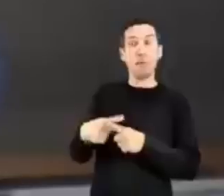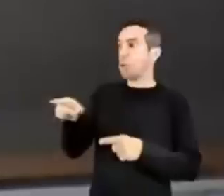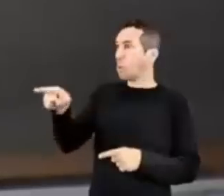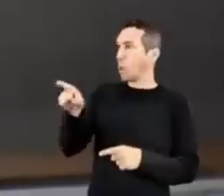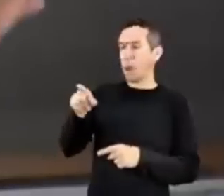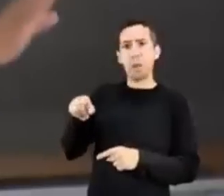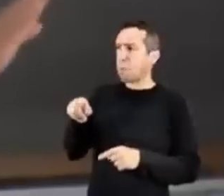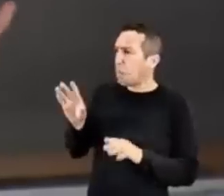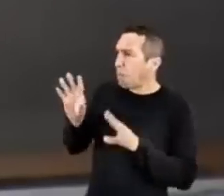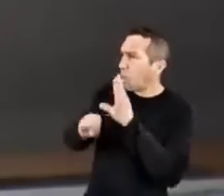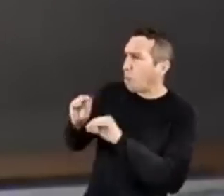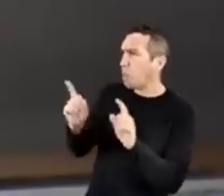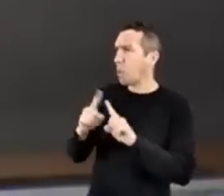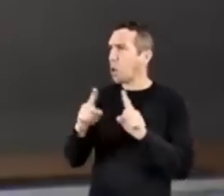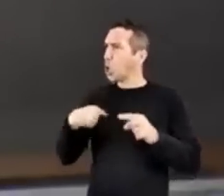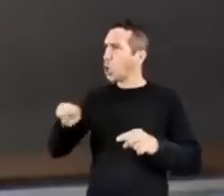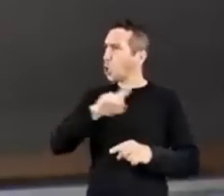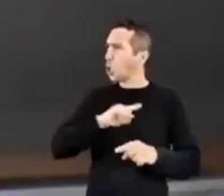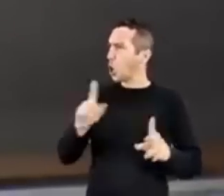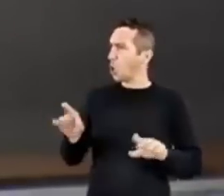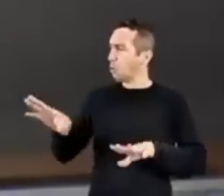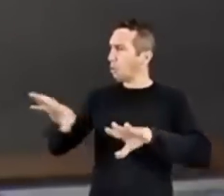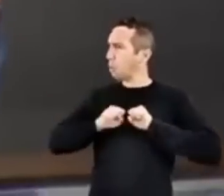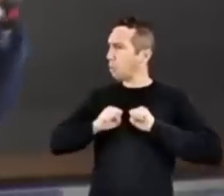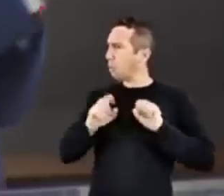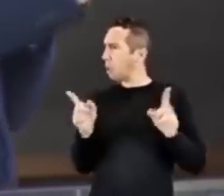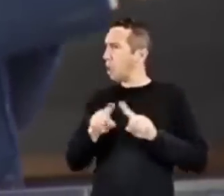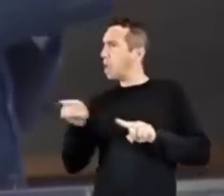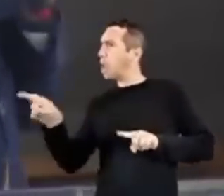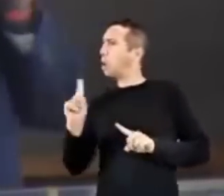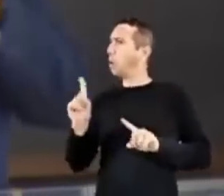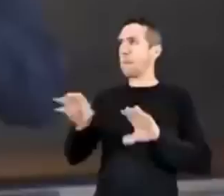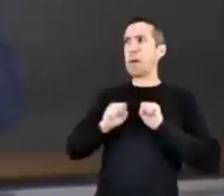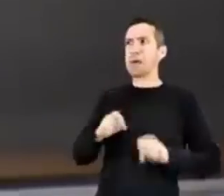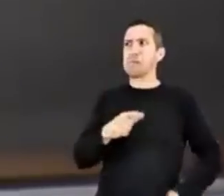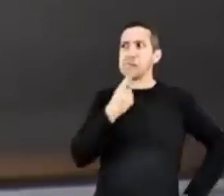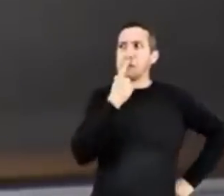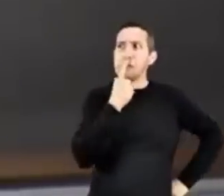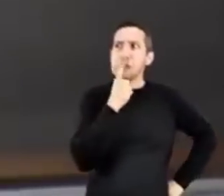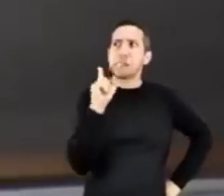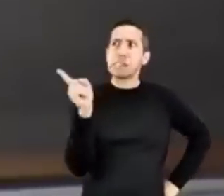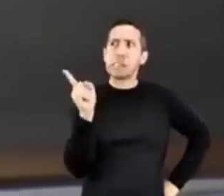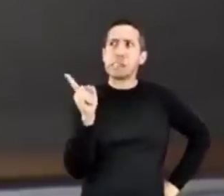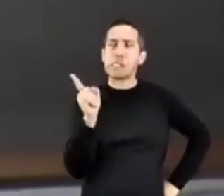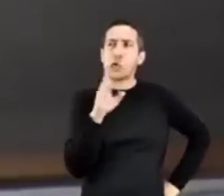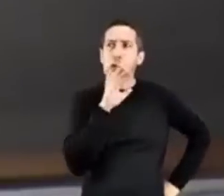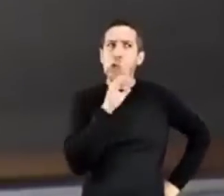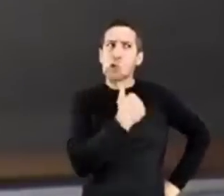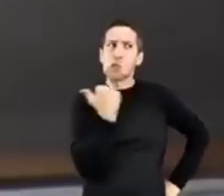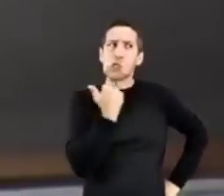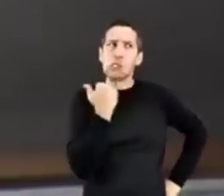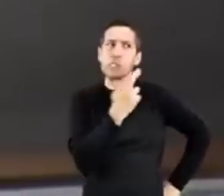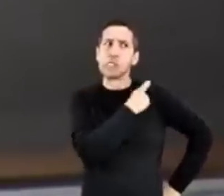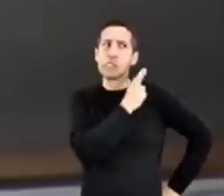e os outros recebem rios que guarda os mandamentos não entre eles vão entender que os guardadores dos mandamentos são os responsáveis por